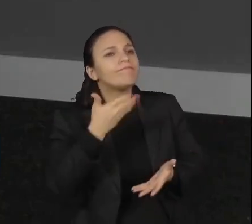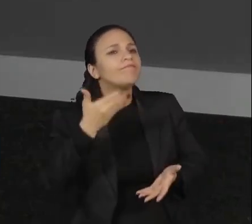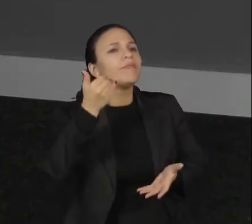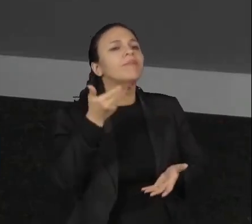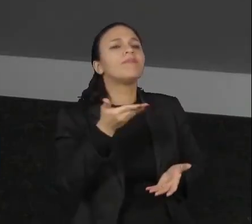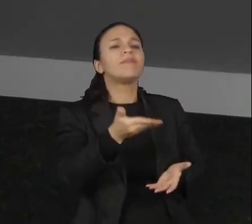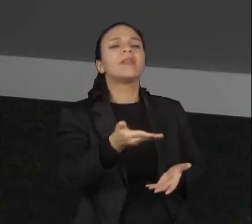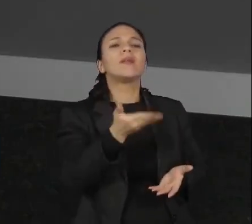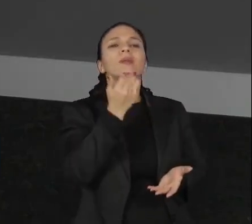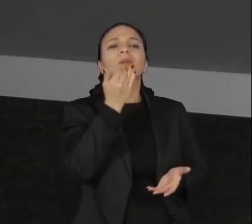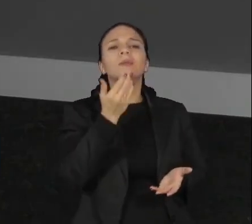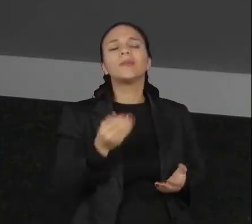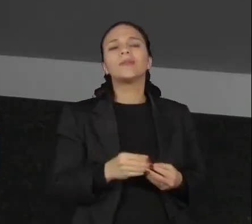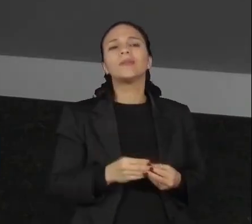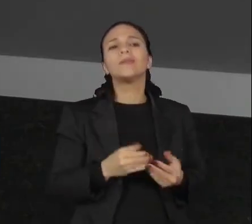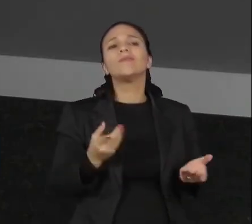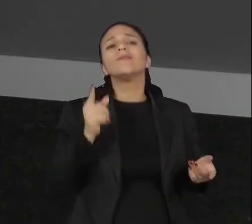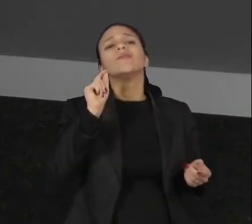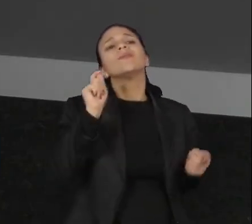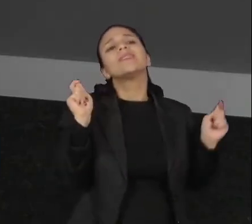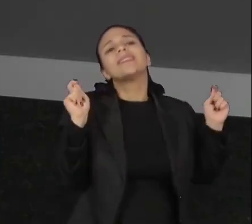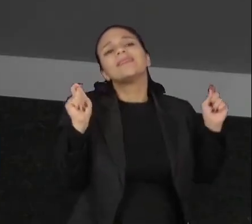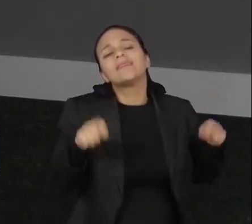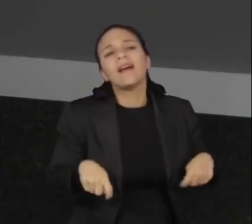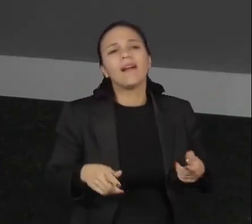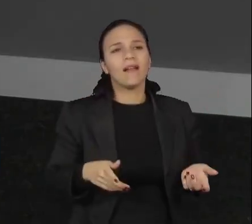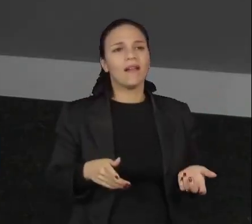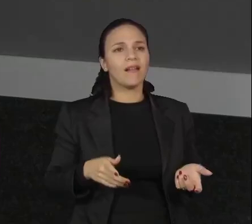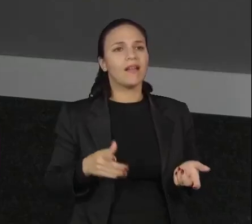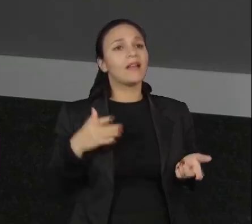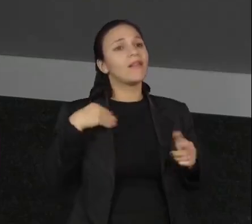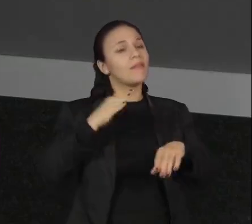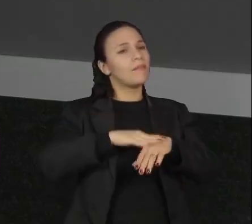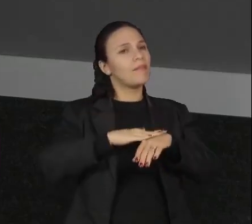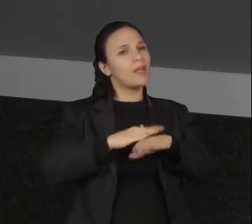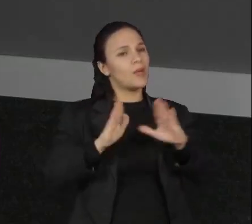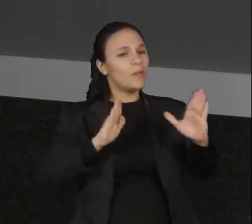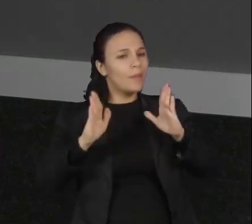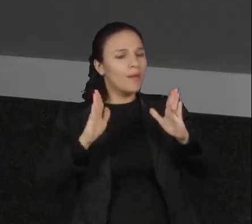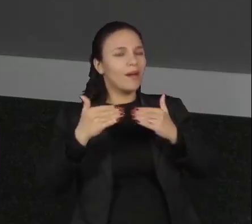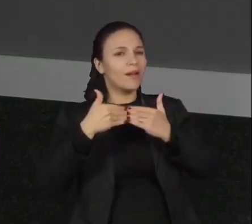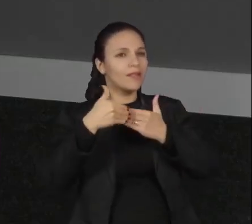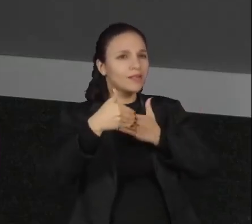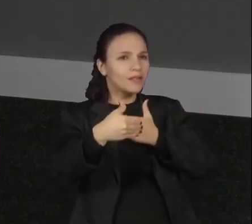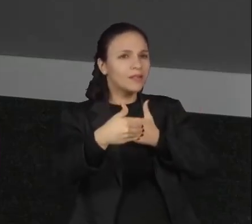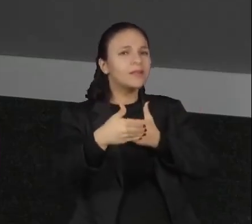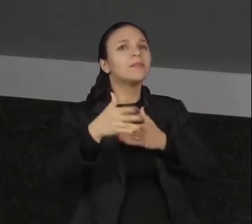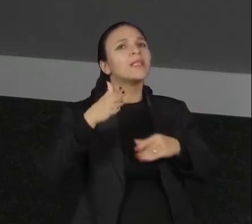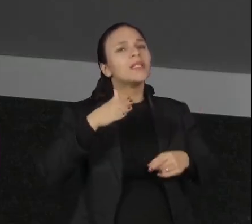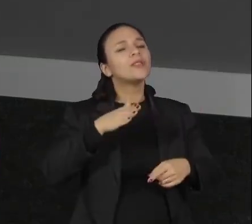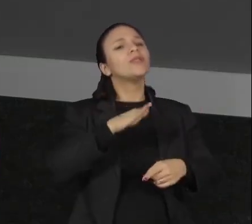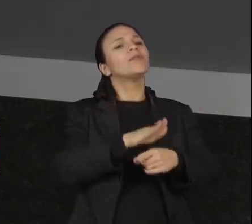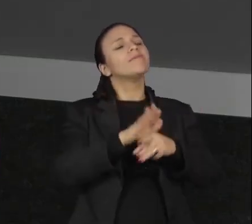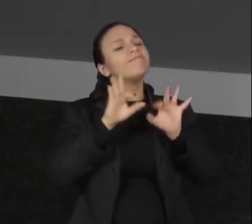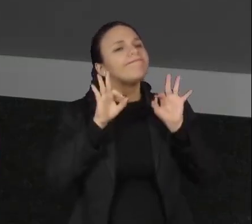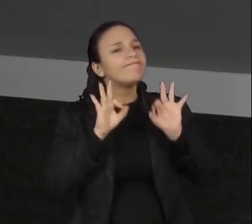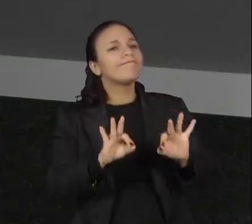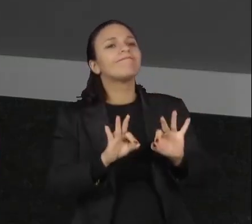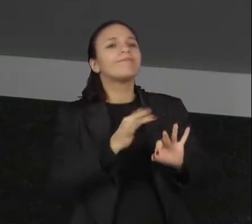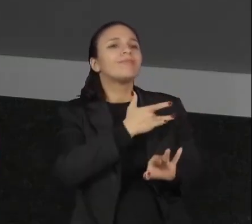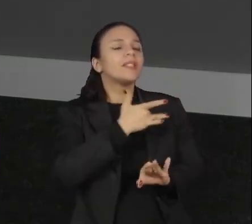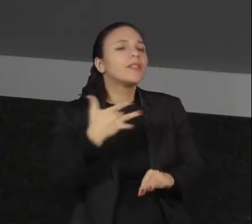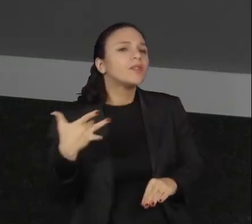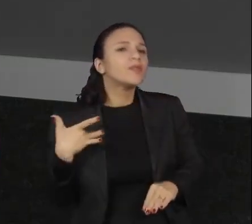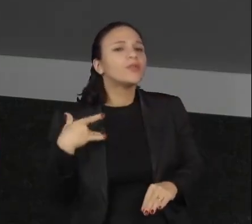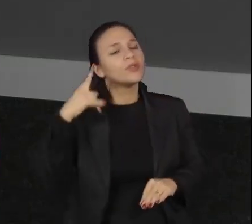população, o que seria, então, possível a médio prazo, a curto prazo, fazer para melhorar efetivamente